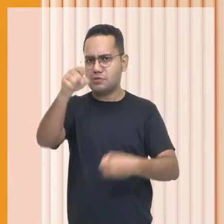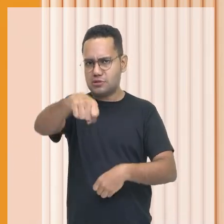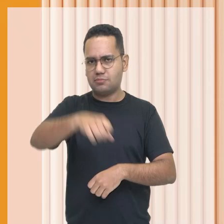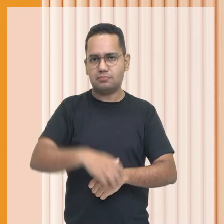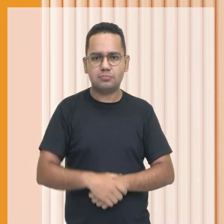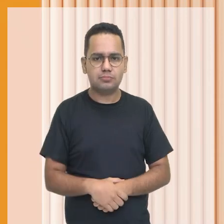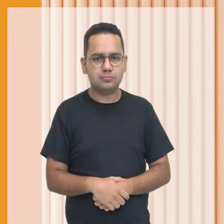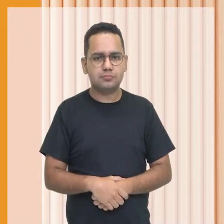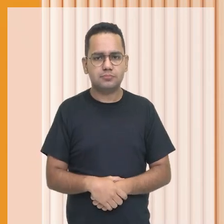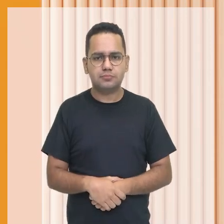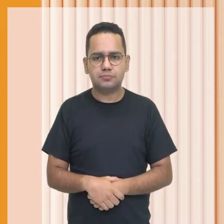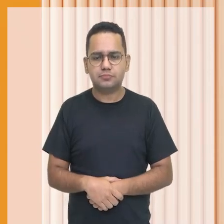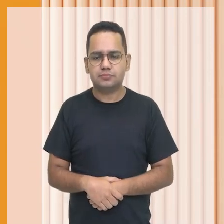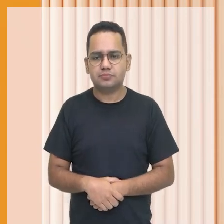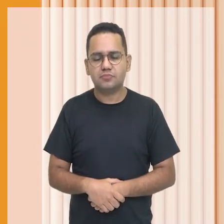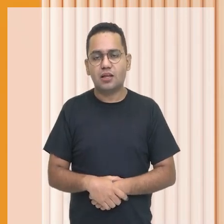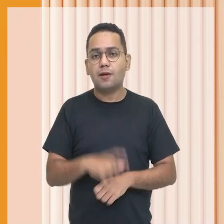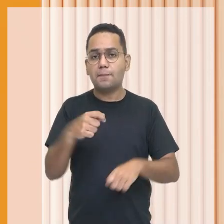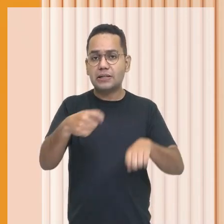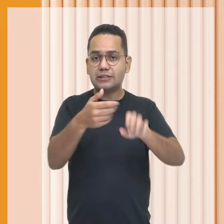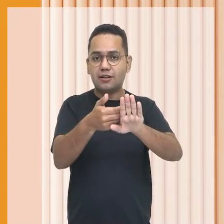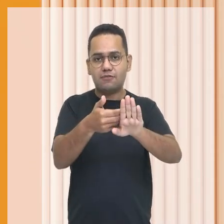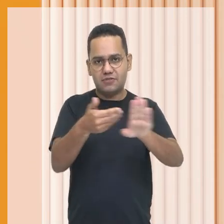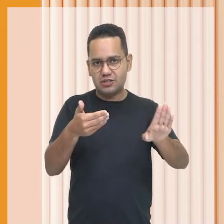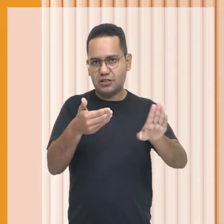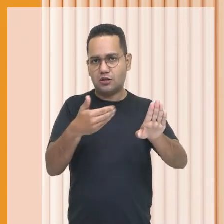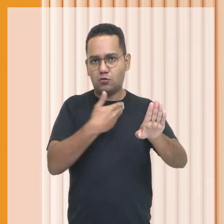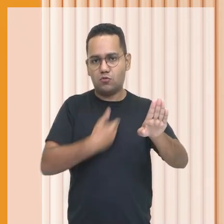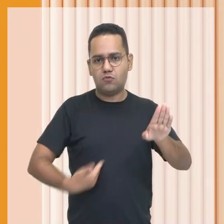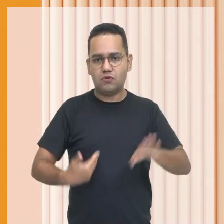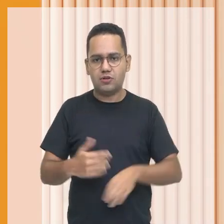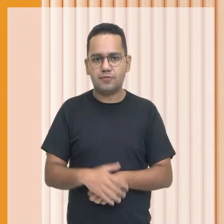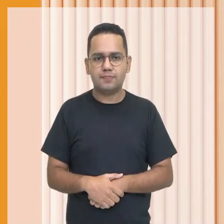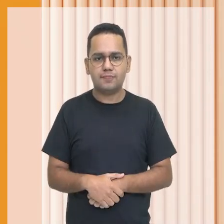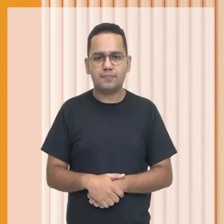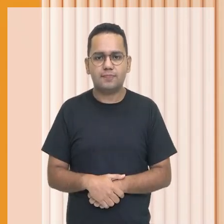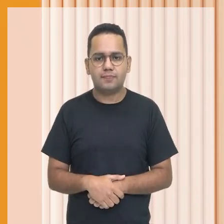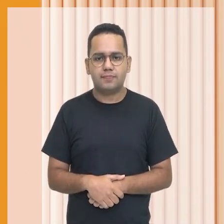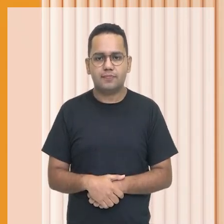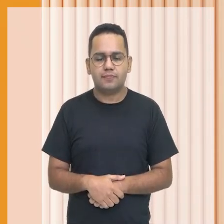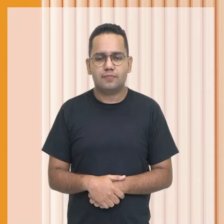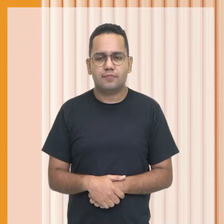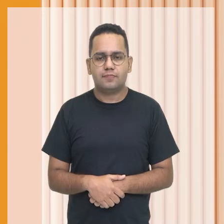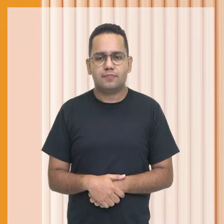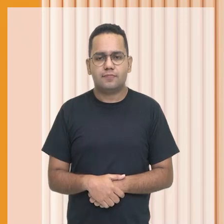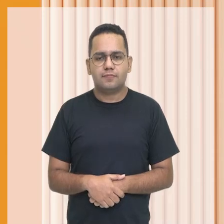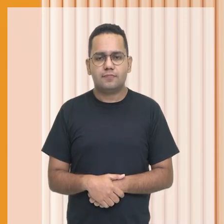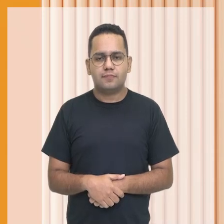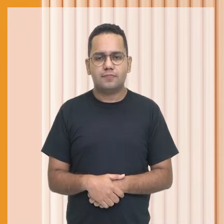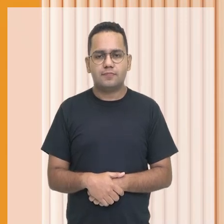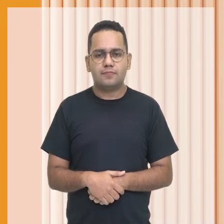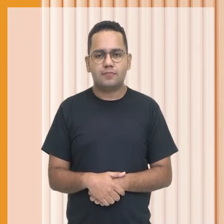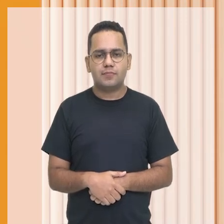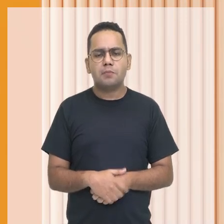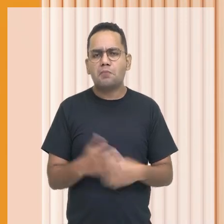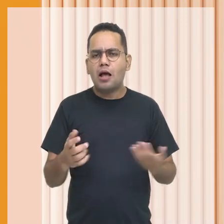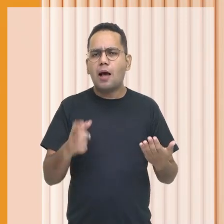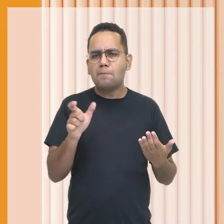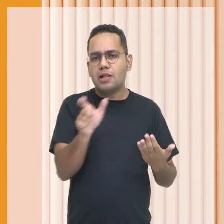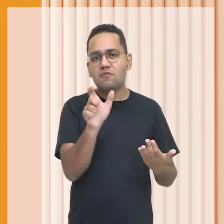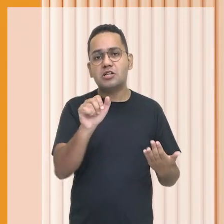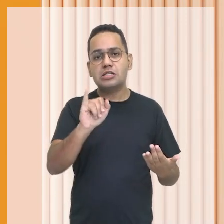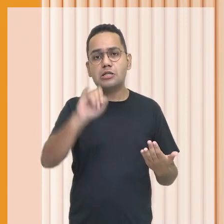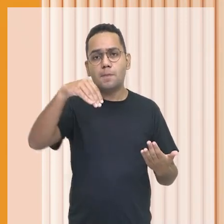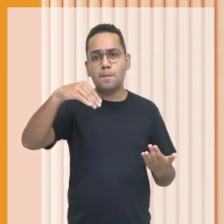tá? E no final de 1992, de fato, ele vai sofrer o impeachment, ou seja, o impeachment é quando um presidente